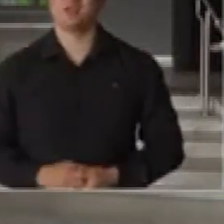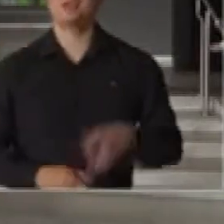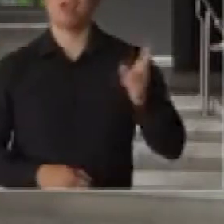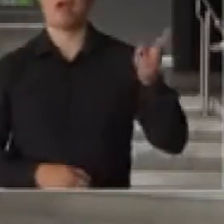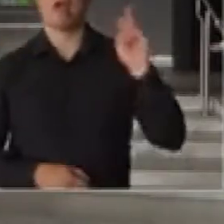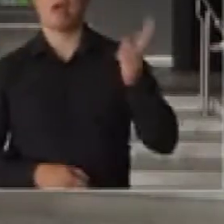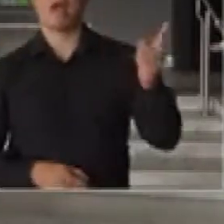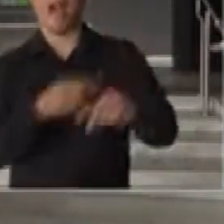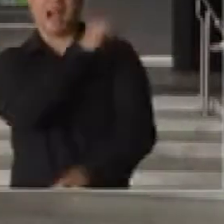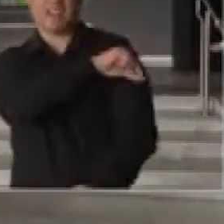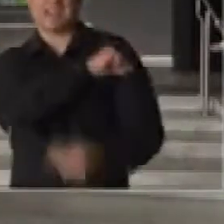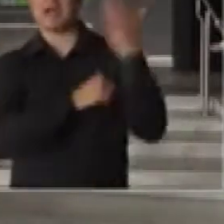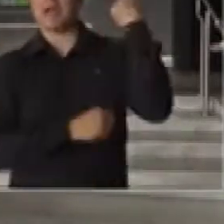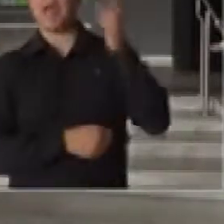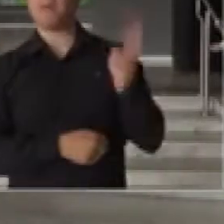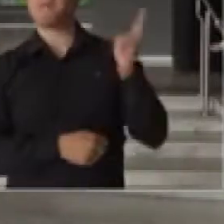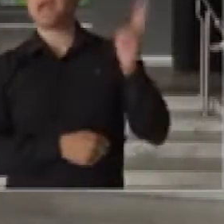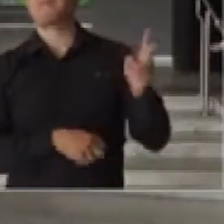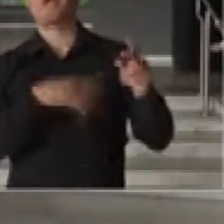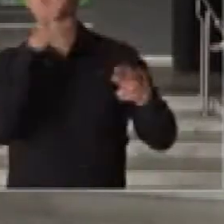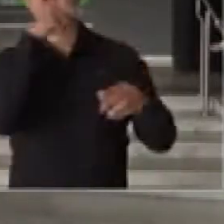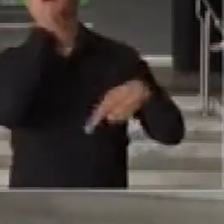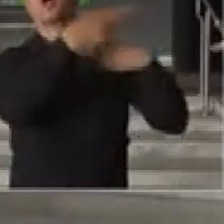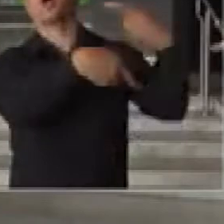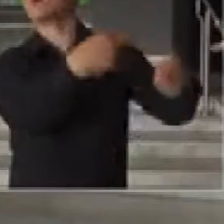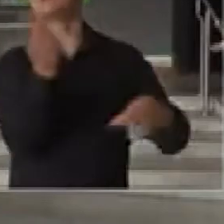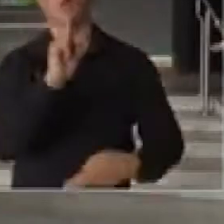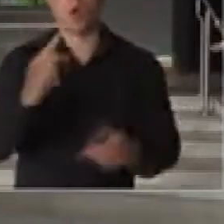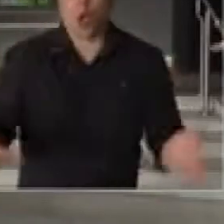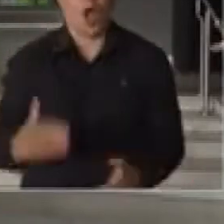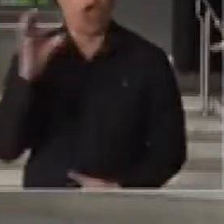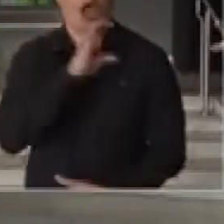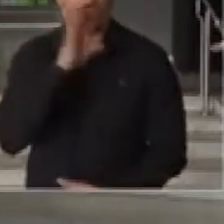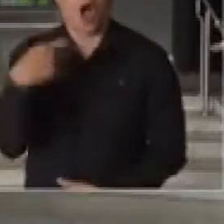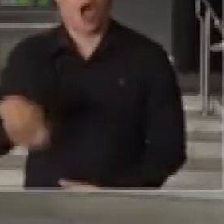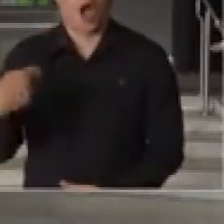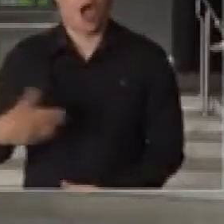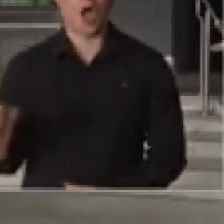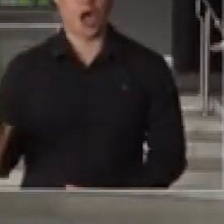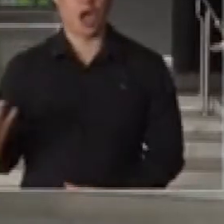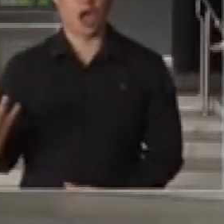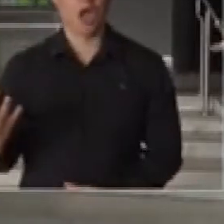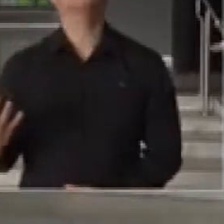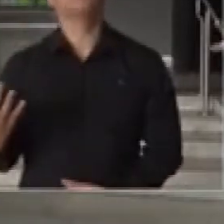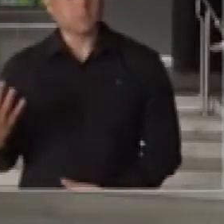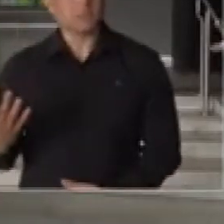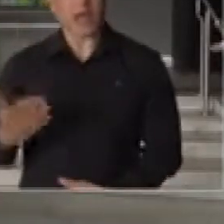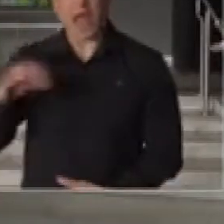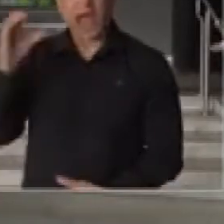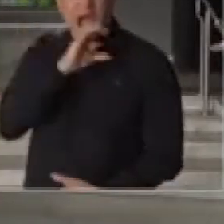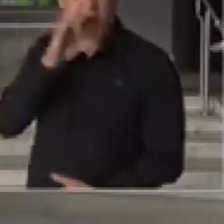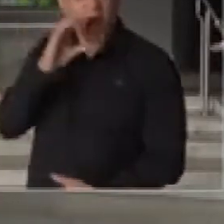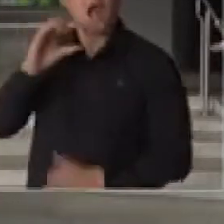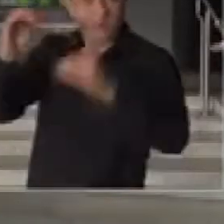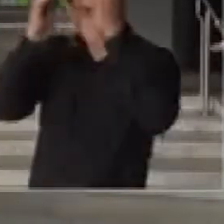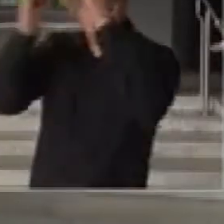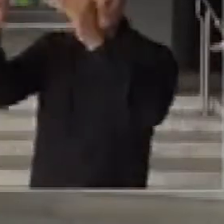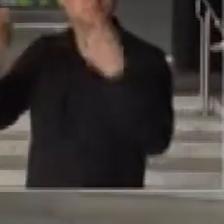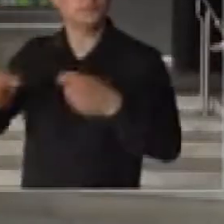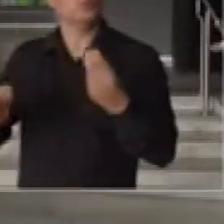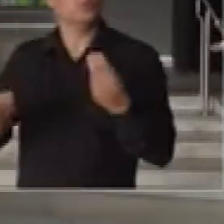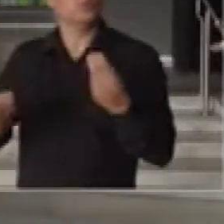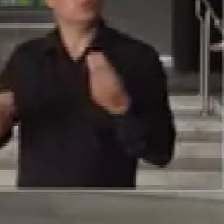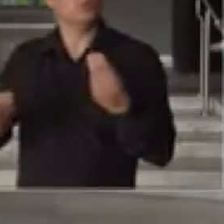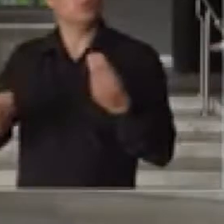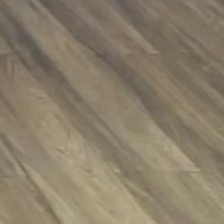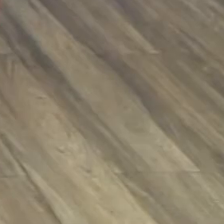de vacinação. Não, estamos numa situação de emergência e temos que atender essa emergência com a emergência que é